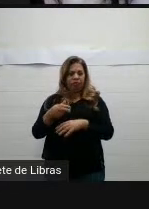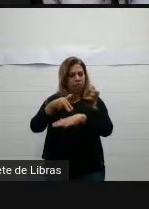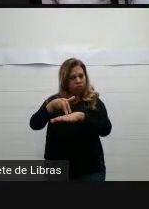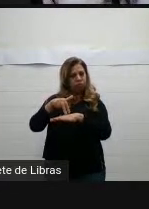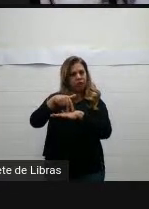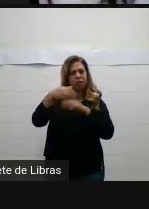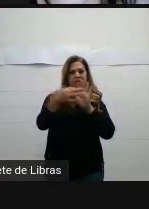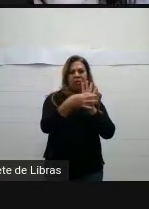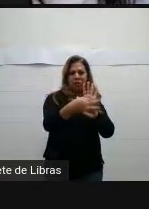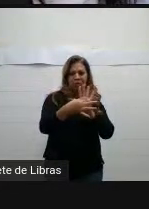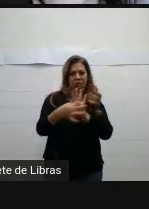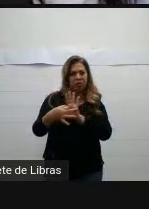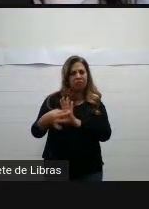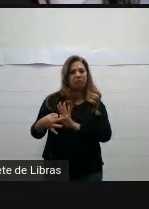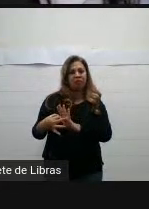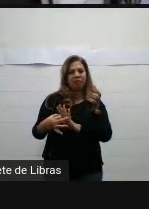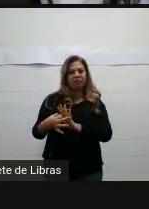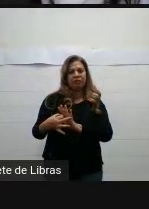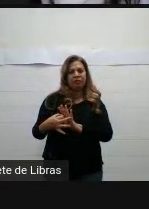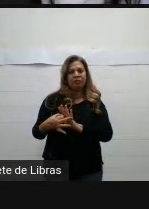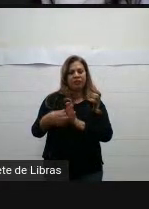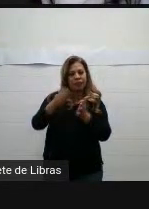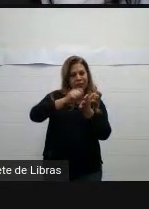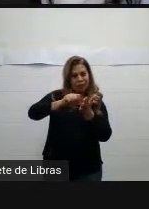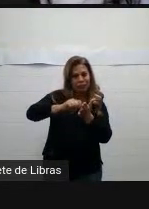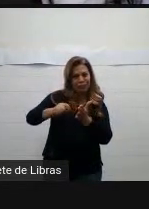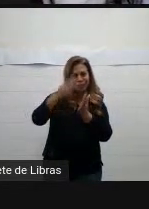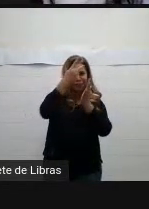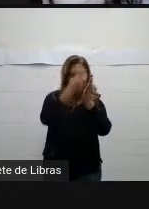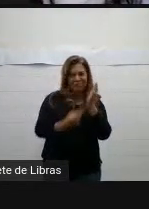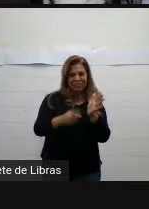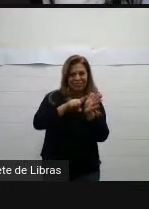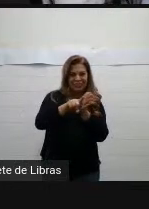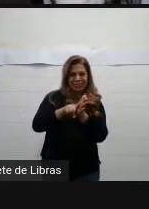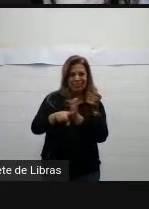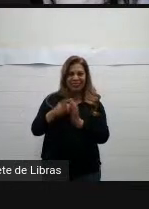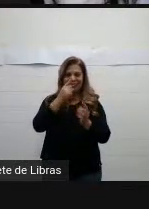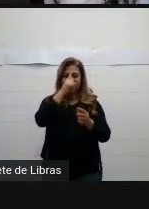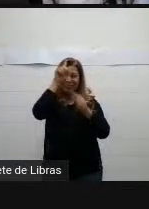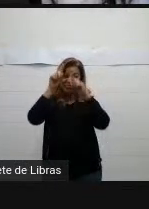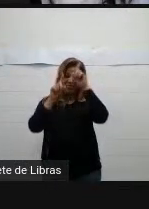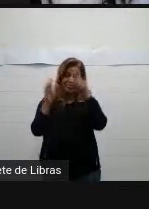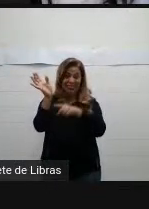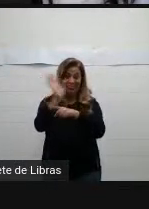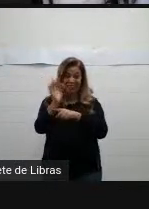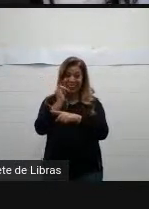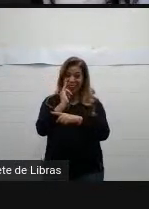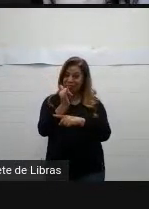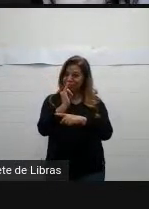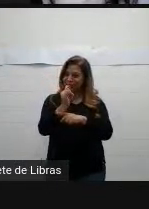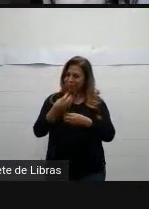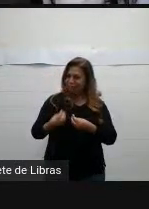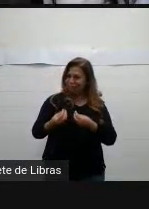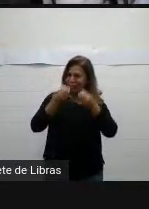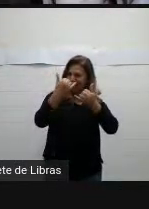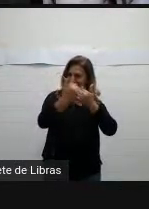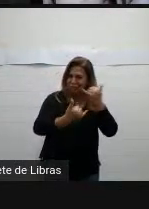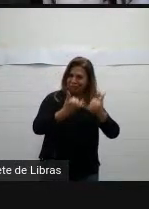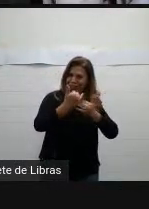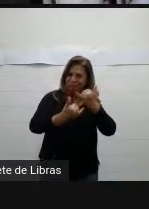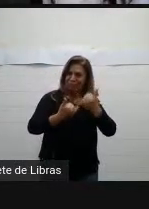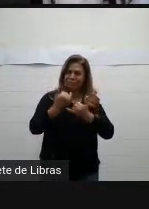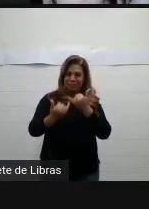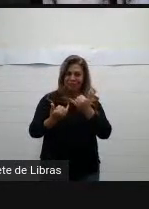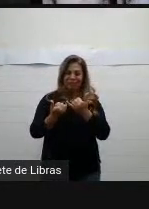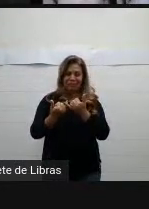colocassem, a gente... escreveu esse projeto de pesquisa, e a ideia do documentário foi dar um pouco de dinamicidade, trazer também